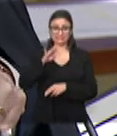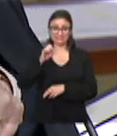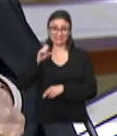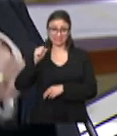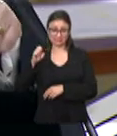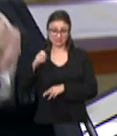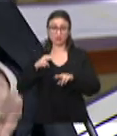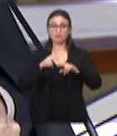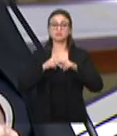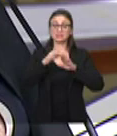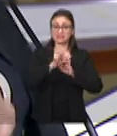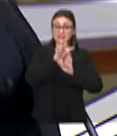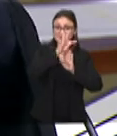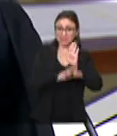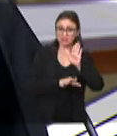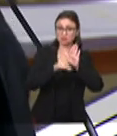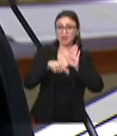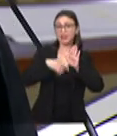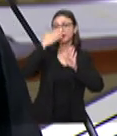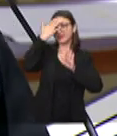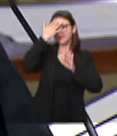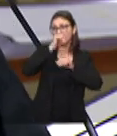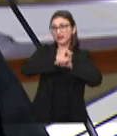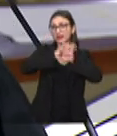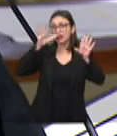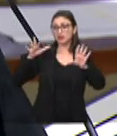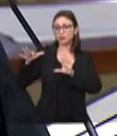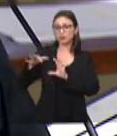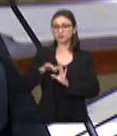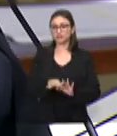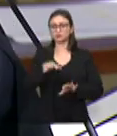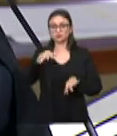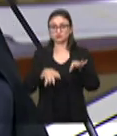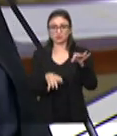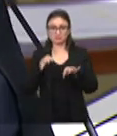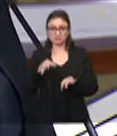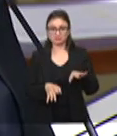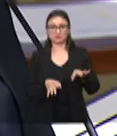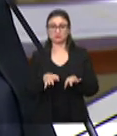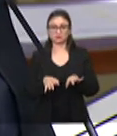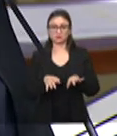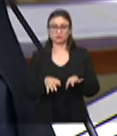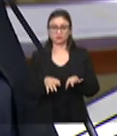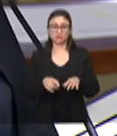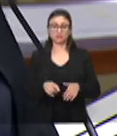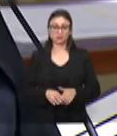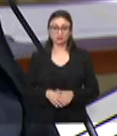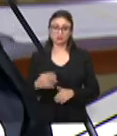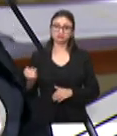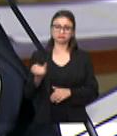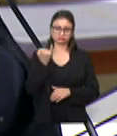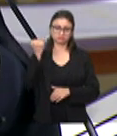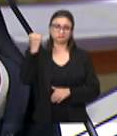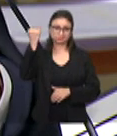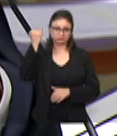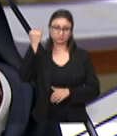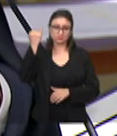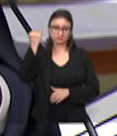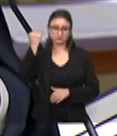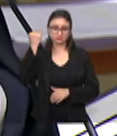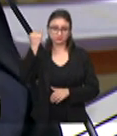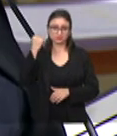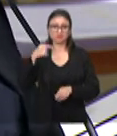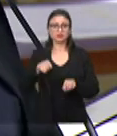sobre prazo de apresentação das razões finais por correus colaboradores e não colaboradores. A importância e